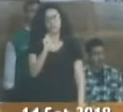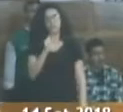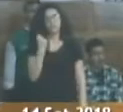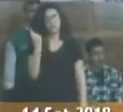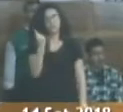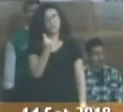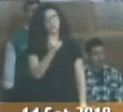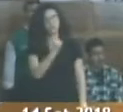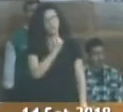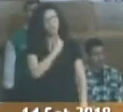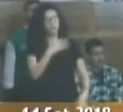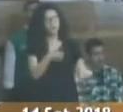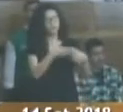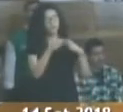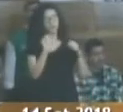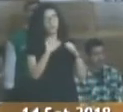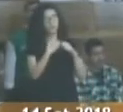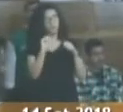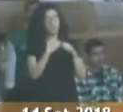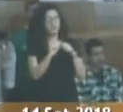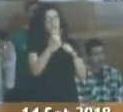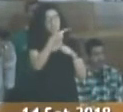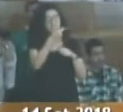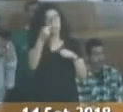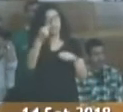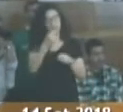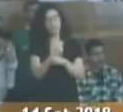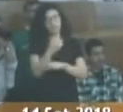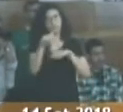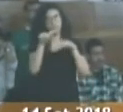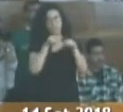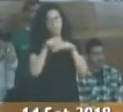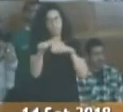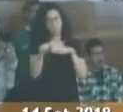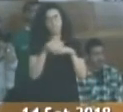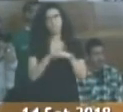no Instituto, fazemos há 27 anos.